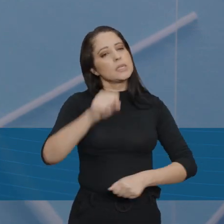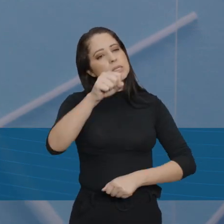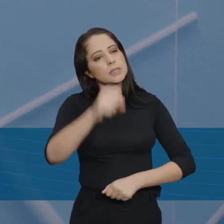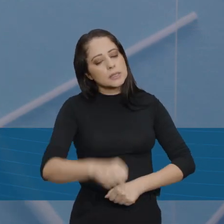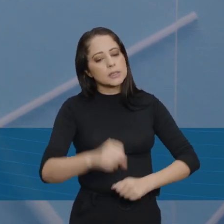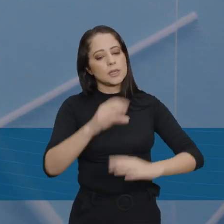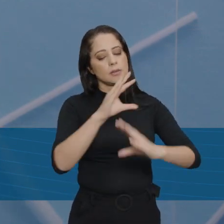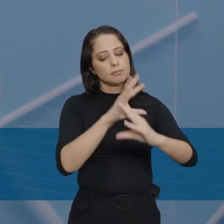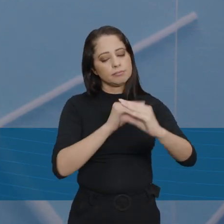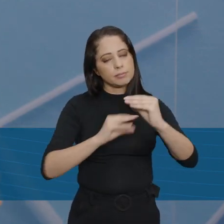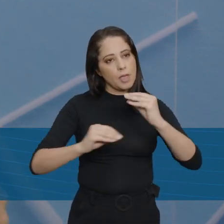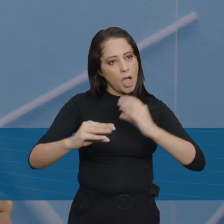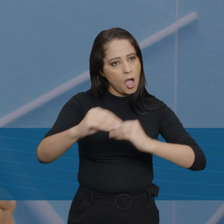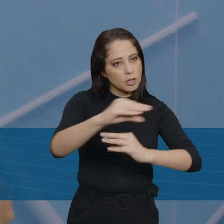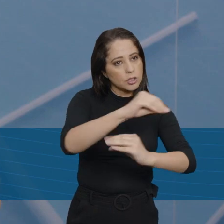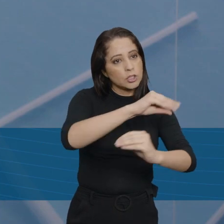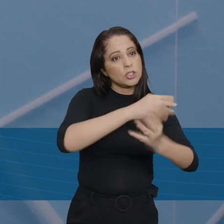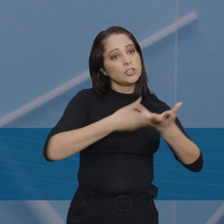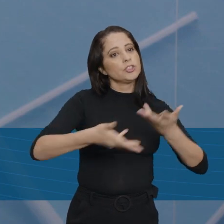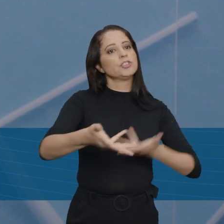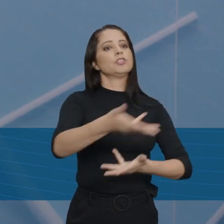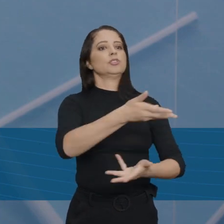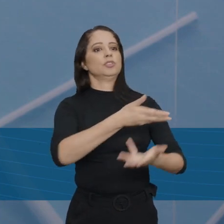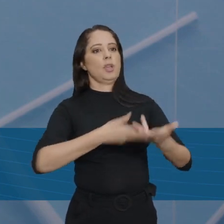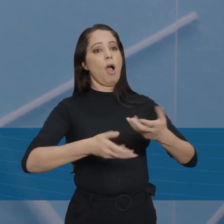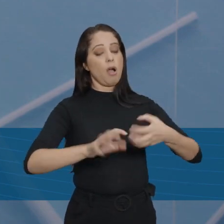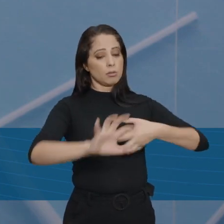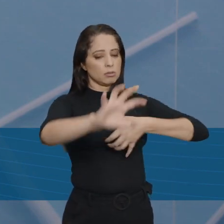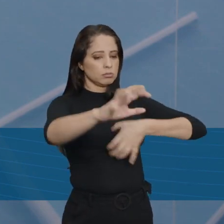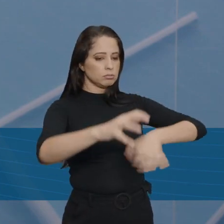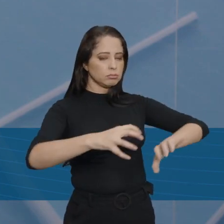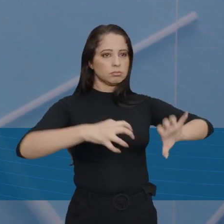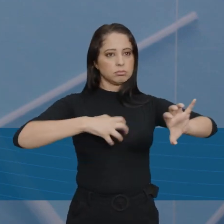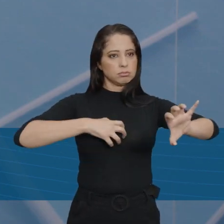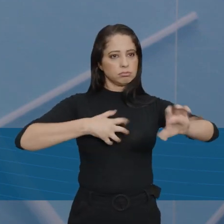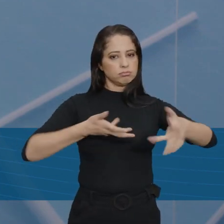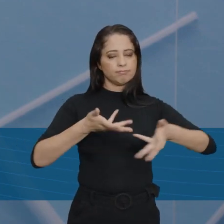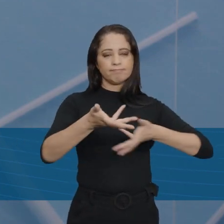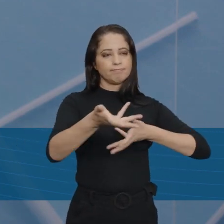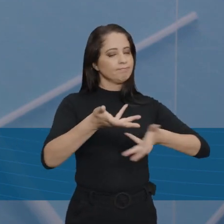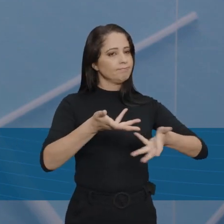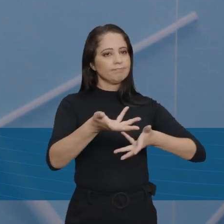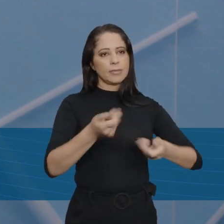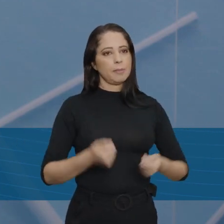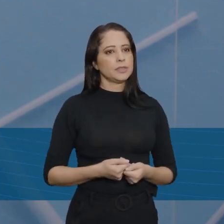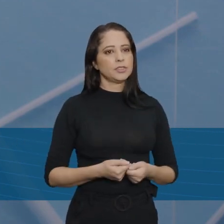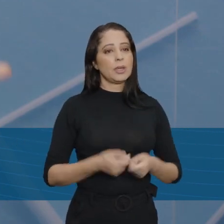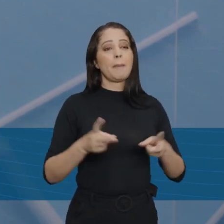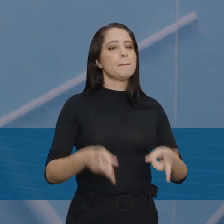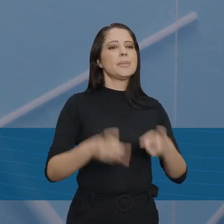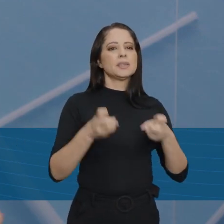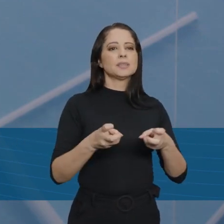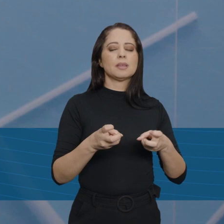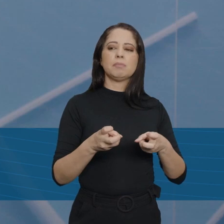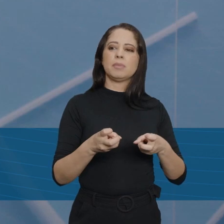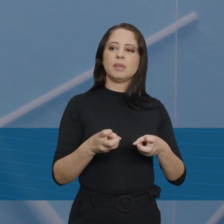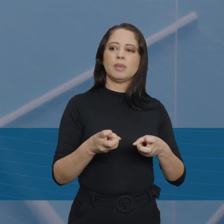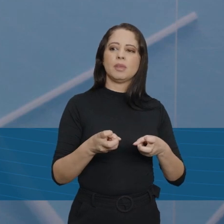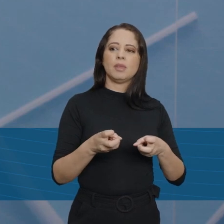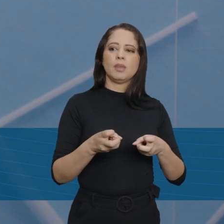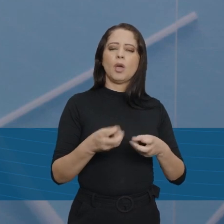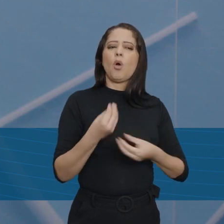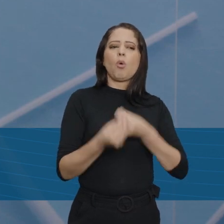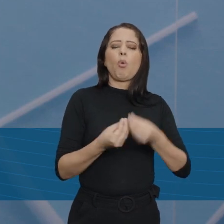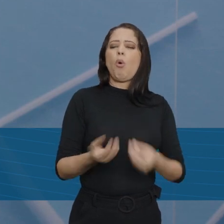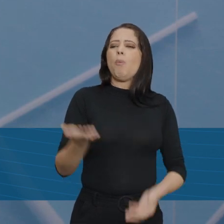mais diálogos, né, da gente poder conversar, é ter essa empatia também para ver como as pessoas